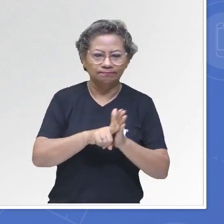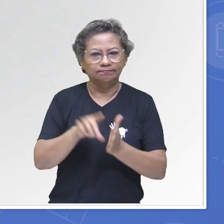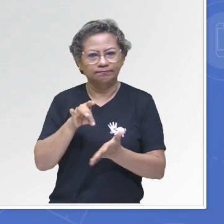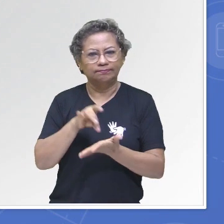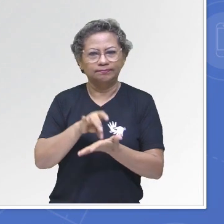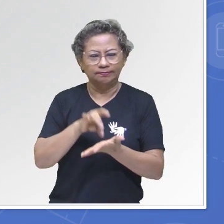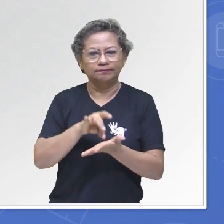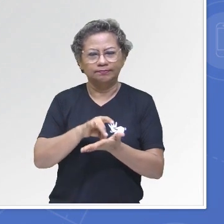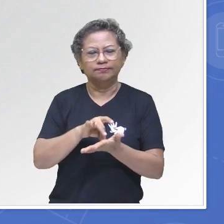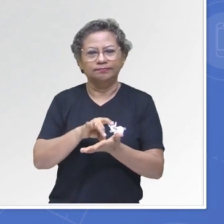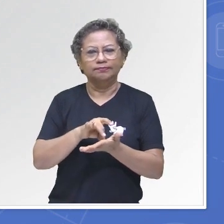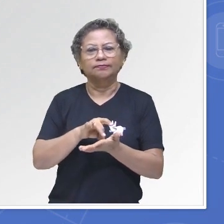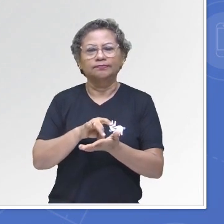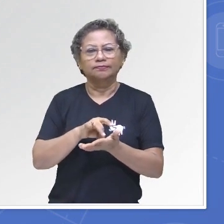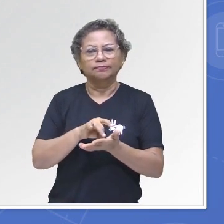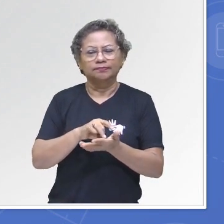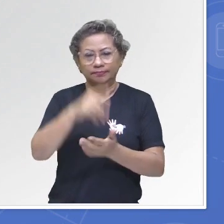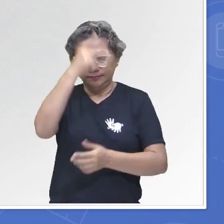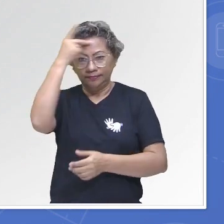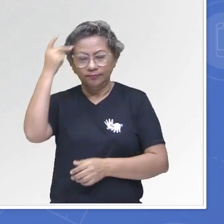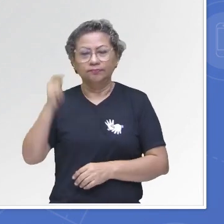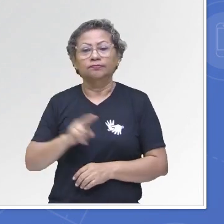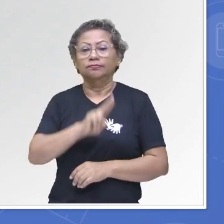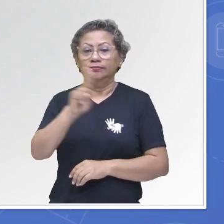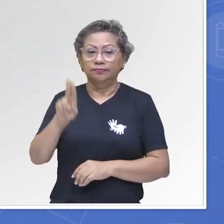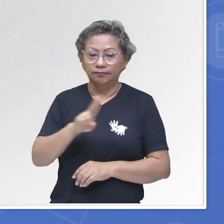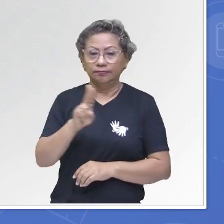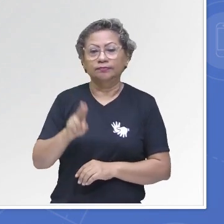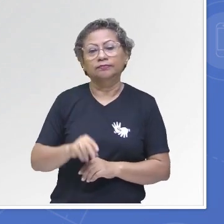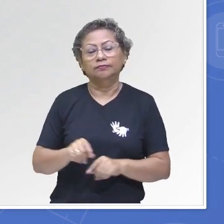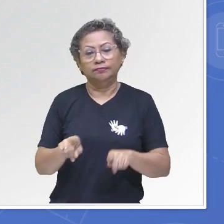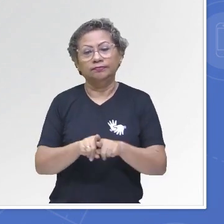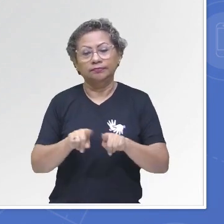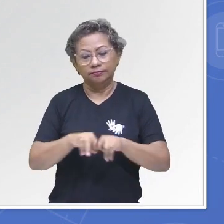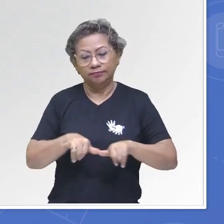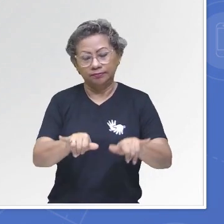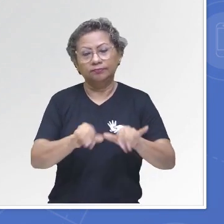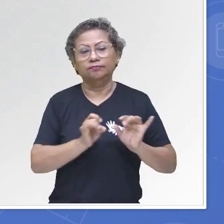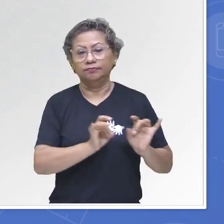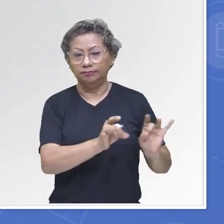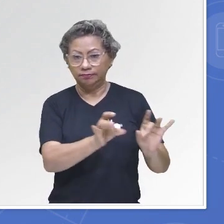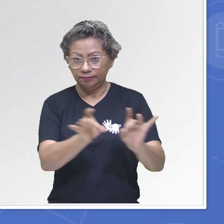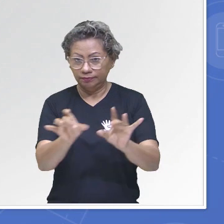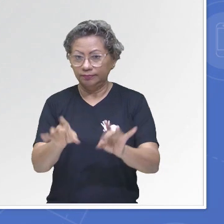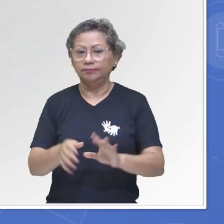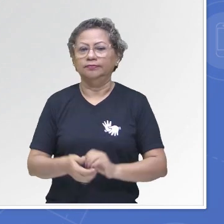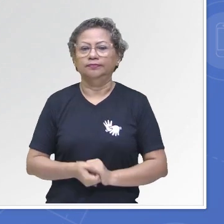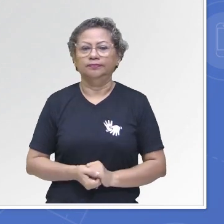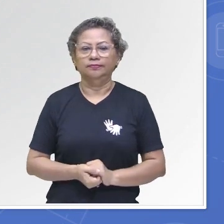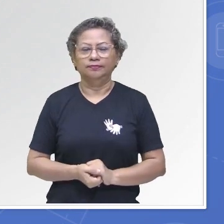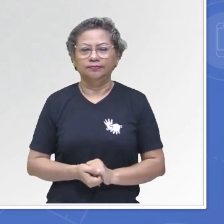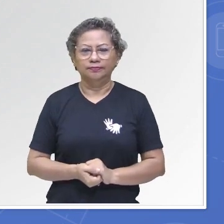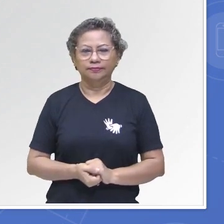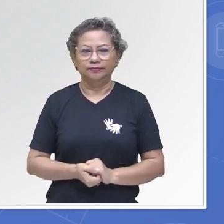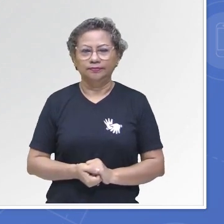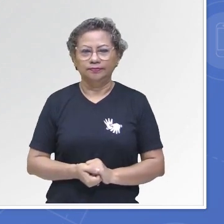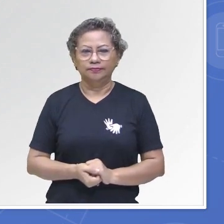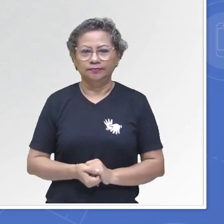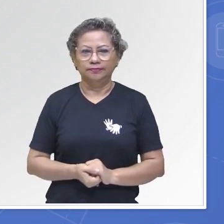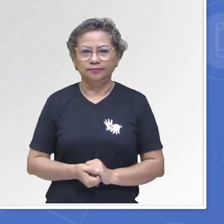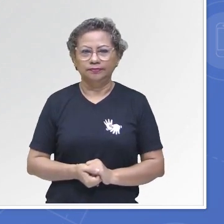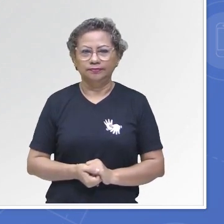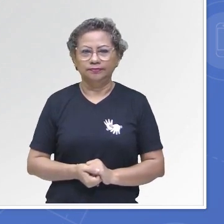para poder ser própria para o consumo humano e ser vendido no comércio. Então vamos seguir em frente. Olha só, em